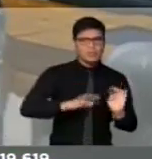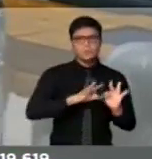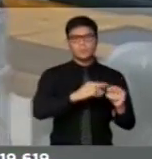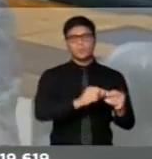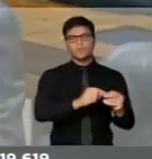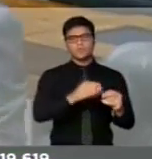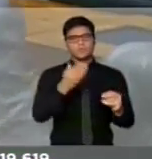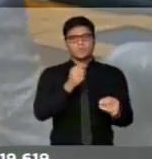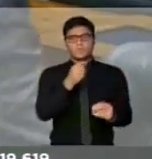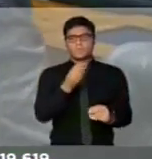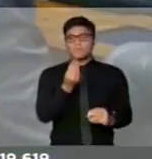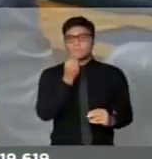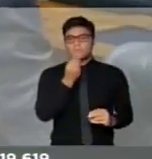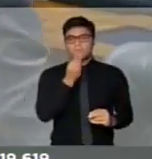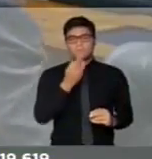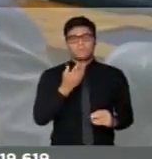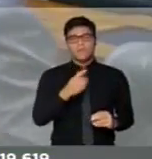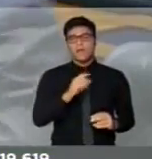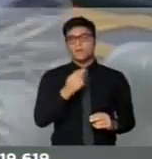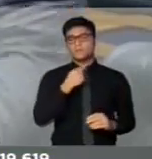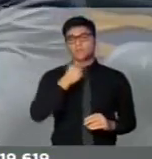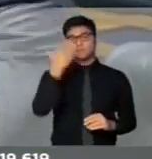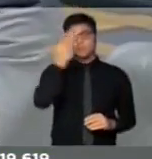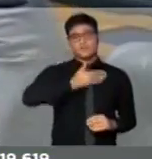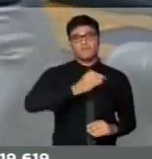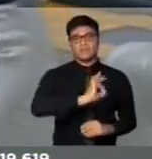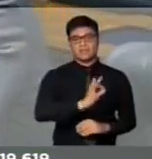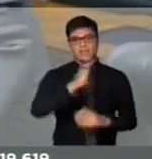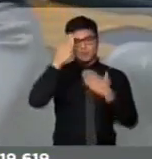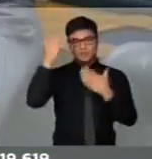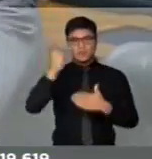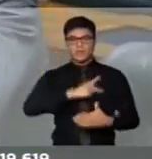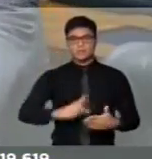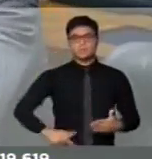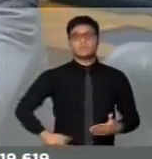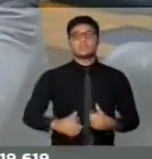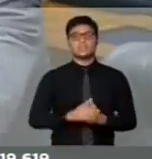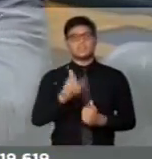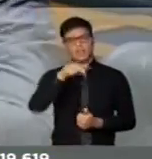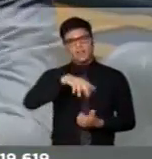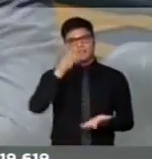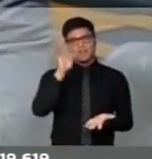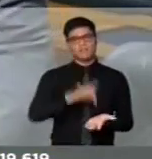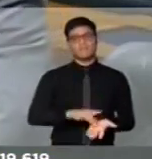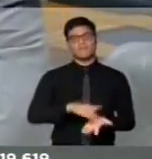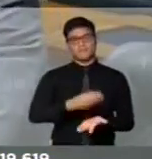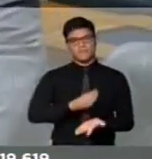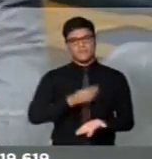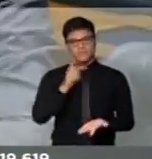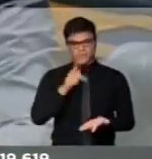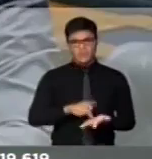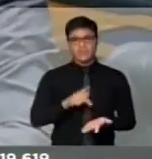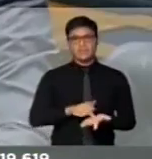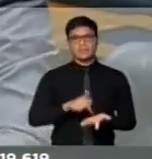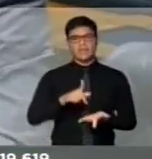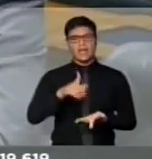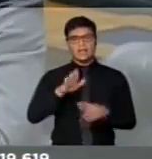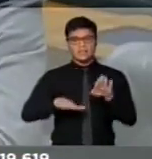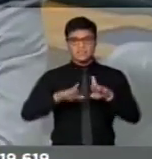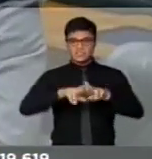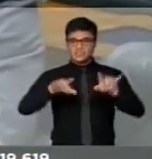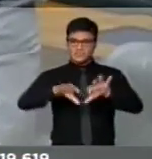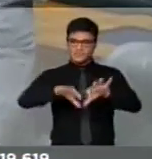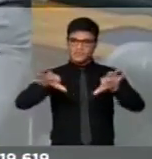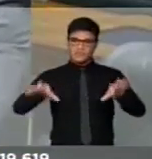possam provar. O PT tentou. Muito obrigado, presidente. Essa é a pura verdade. Tentam igualar situações distintas.